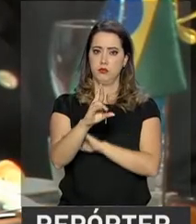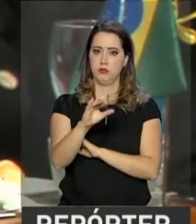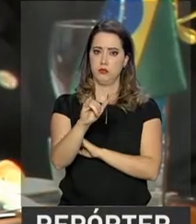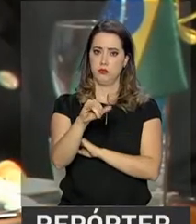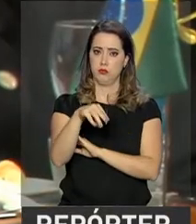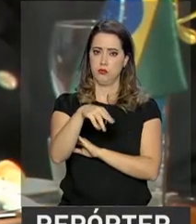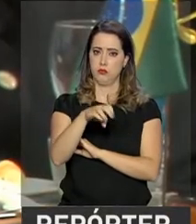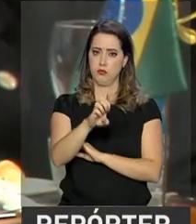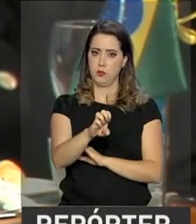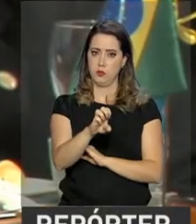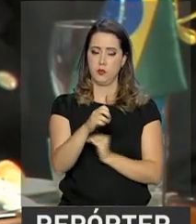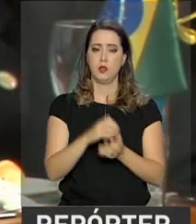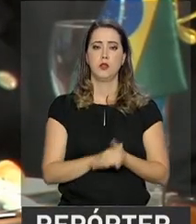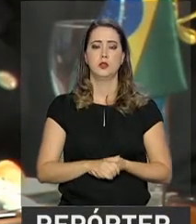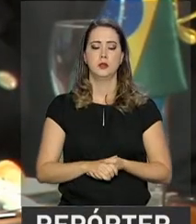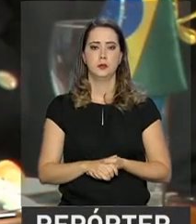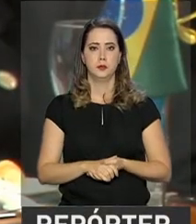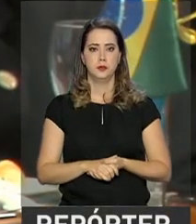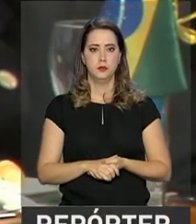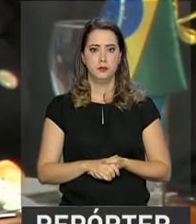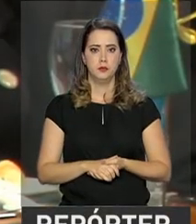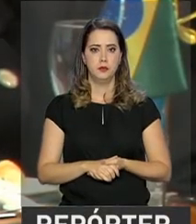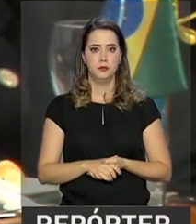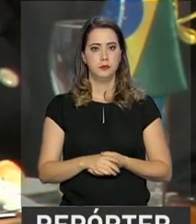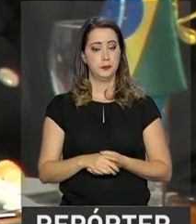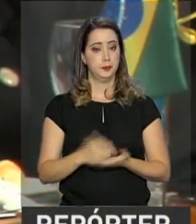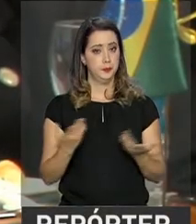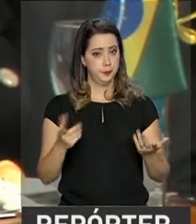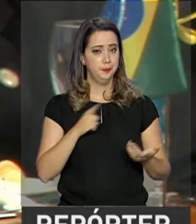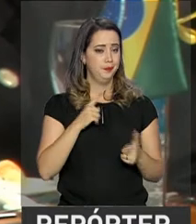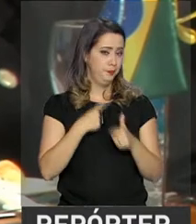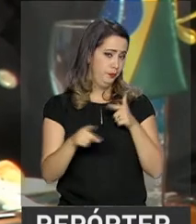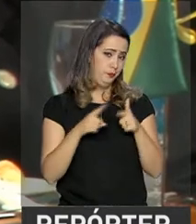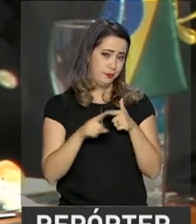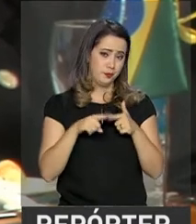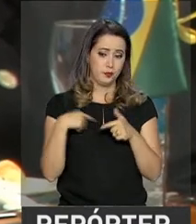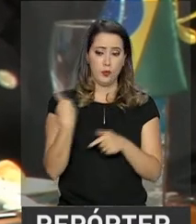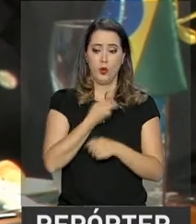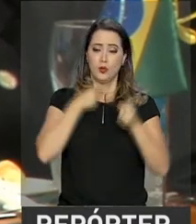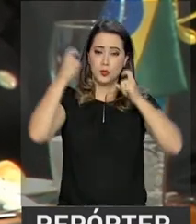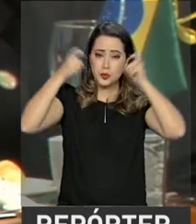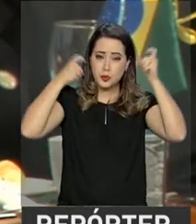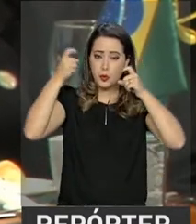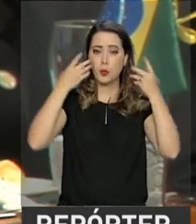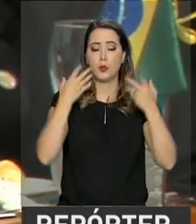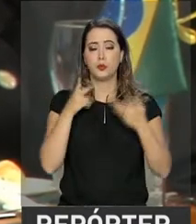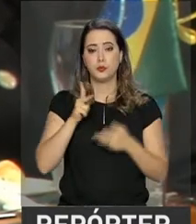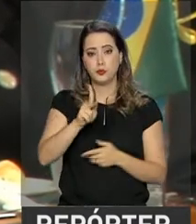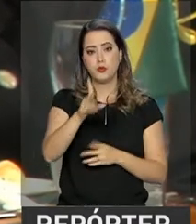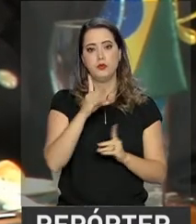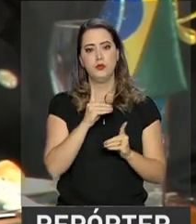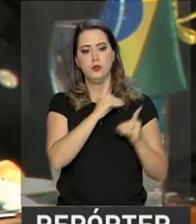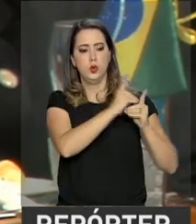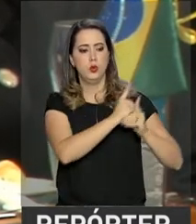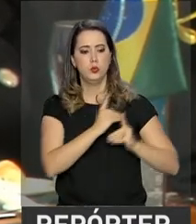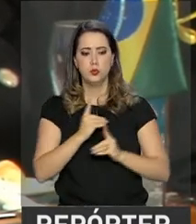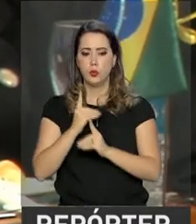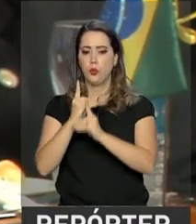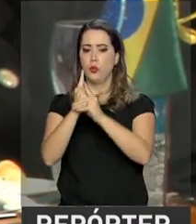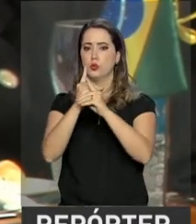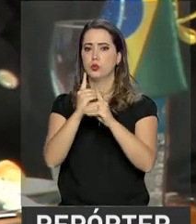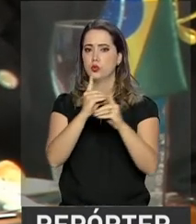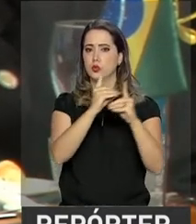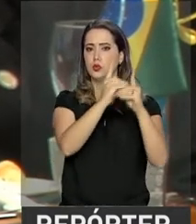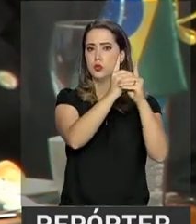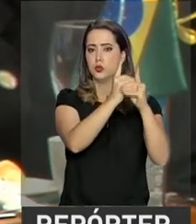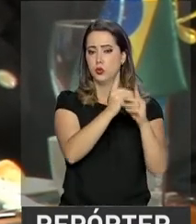questão que nos mobiliza muito no brasil e que tem sido objeto de vários encontros entre as autoridades dessa área